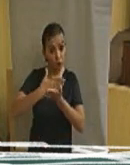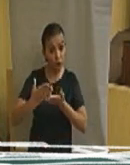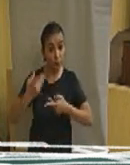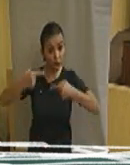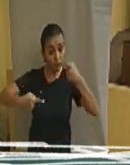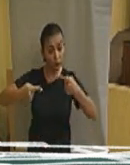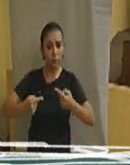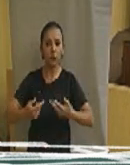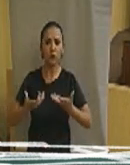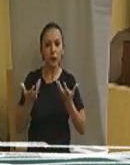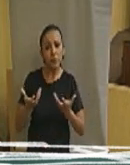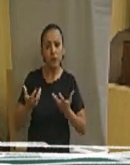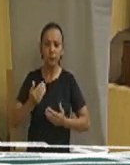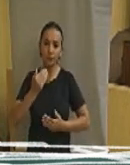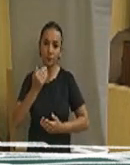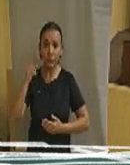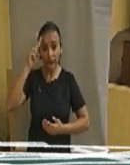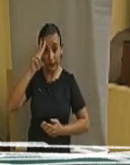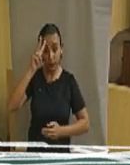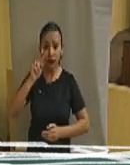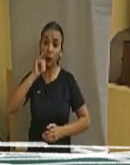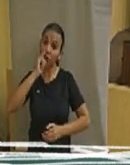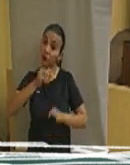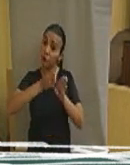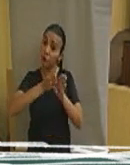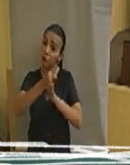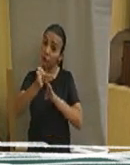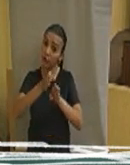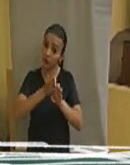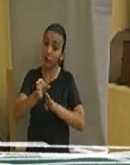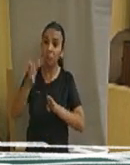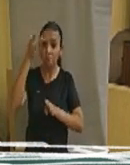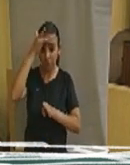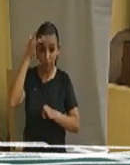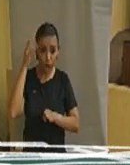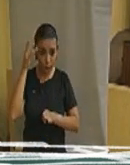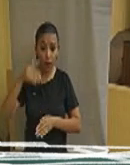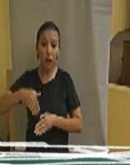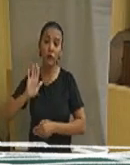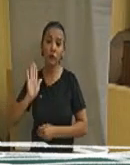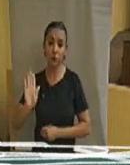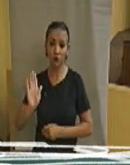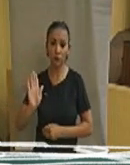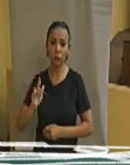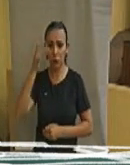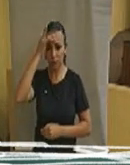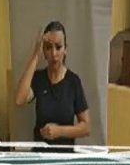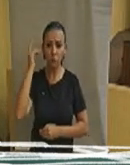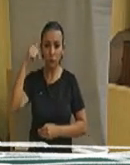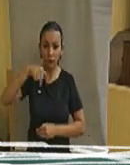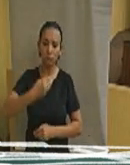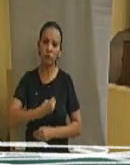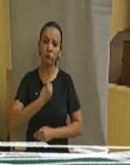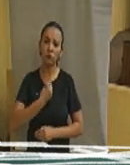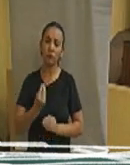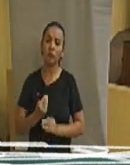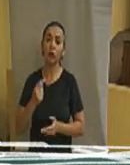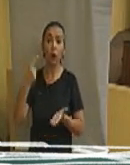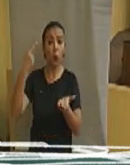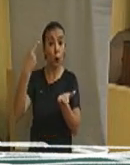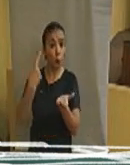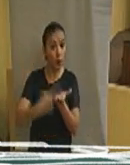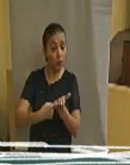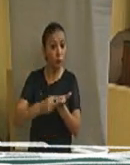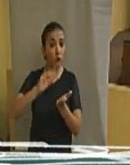então, eu gostaria de relembrar algumas orientações aos candidatos e à comunidade aqui presente. De acordo com o